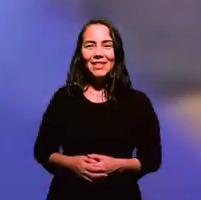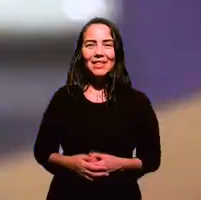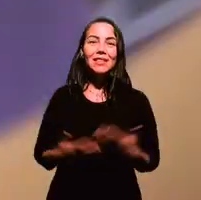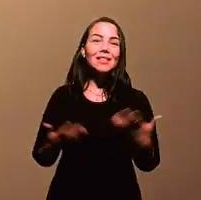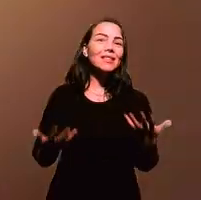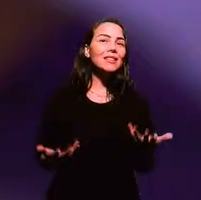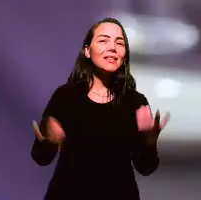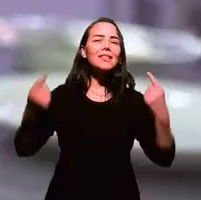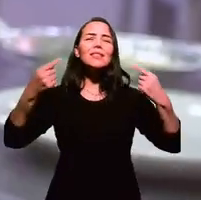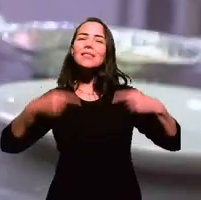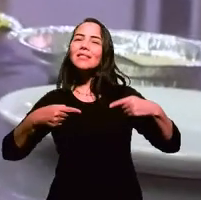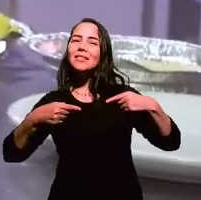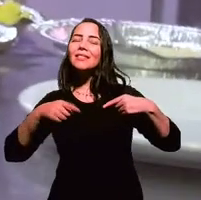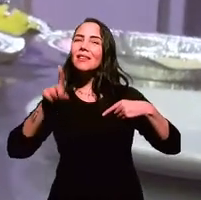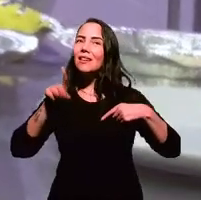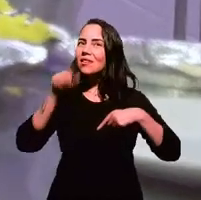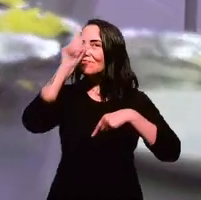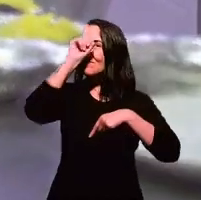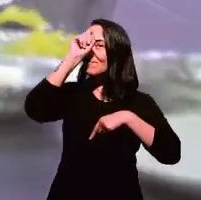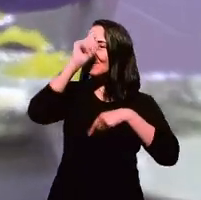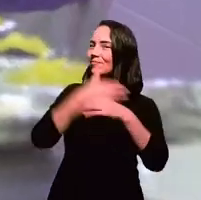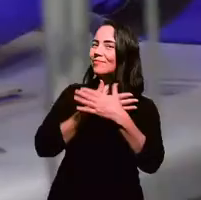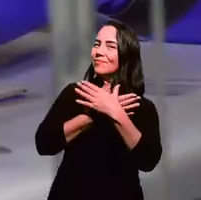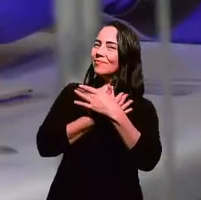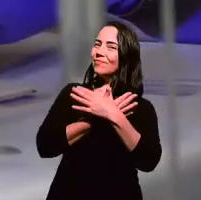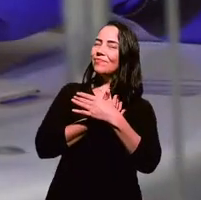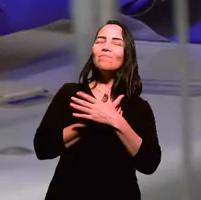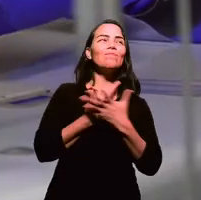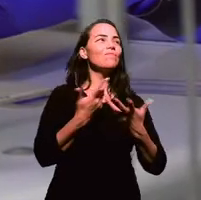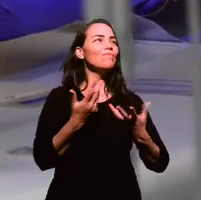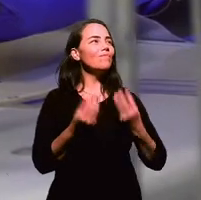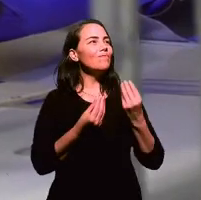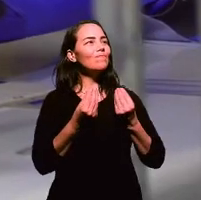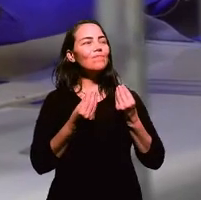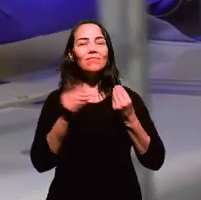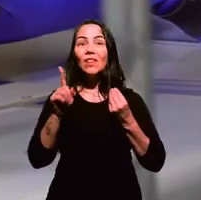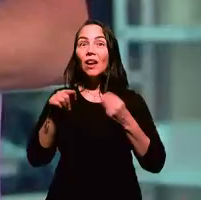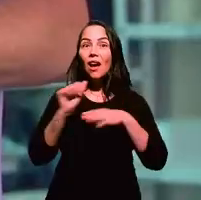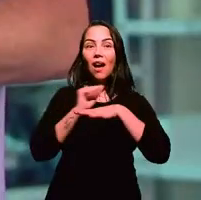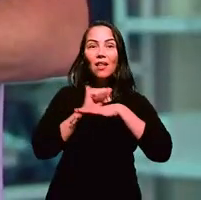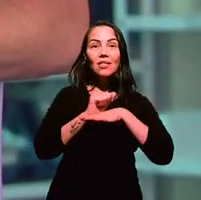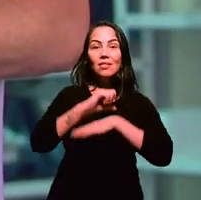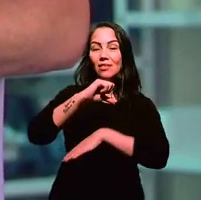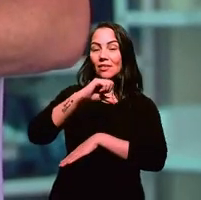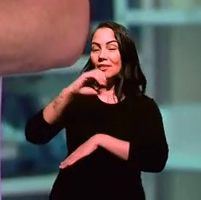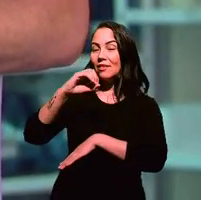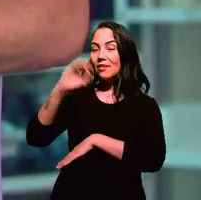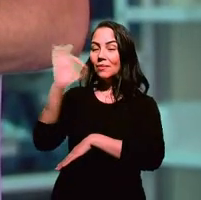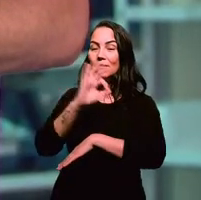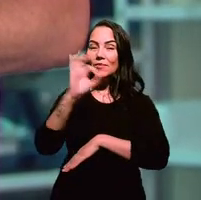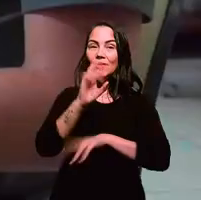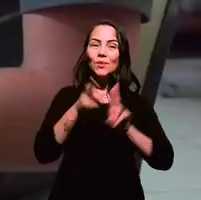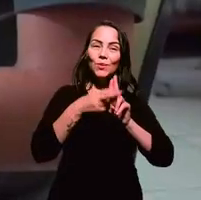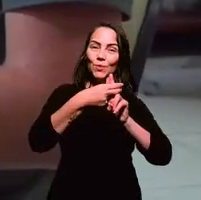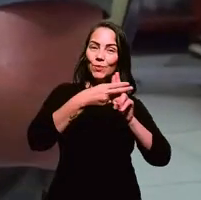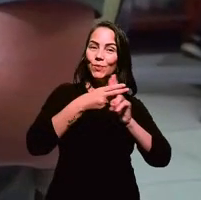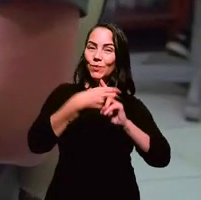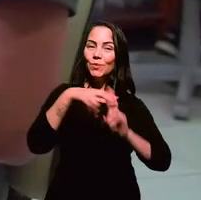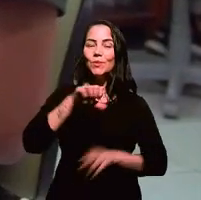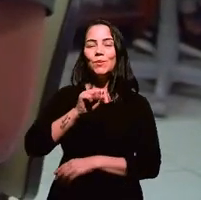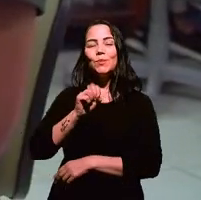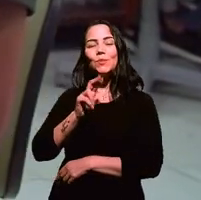O grande desafio de uma entidade como o Hospital São José, que praticamente atende 90% SUS, é ter esse